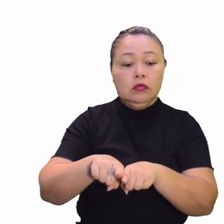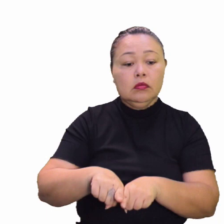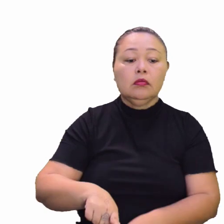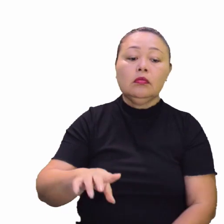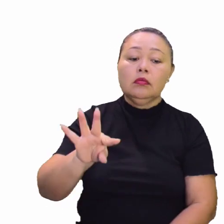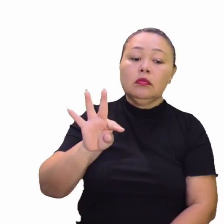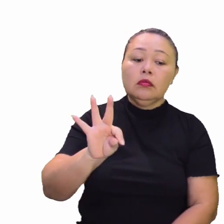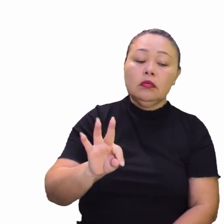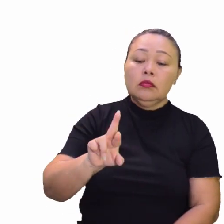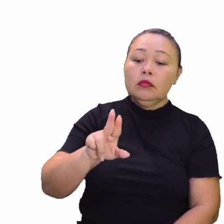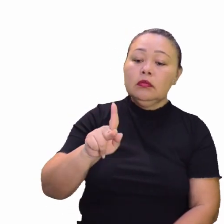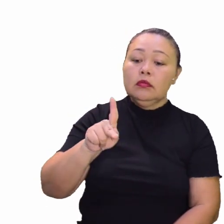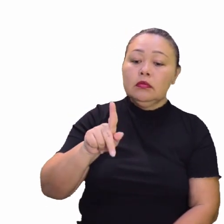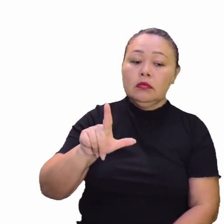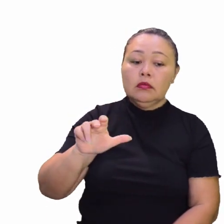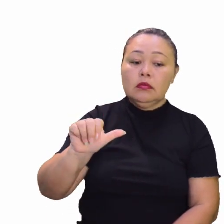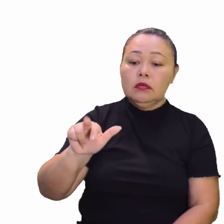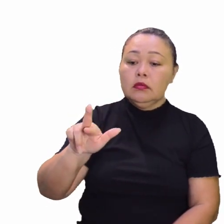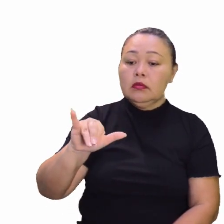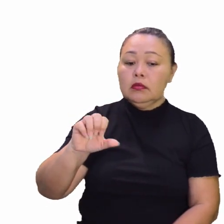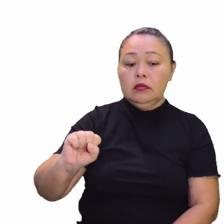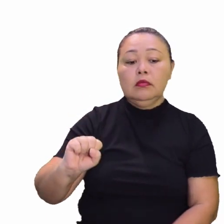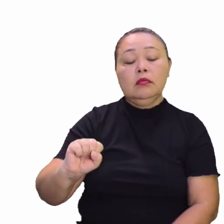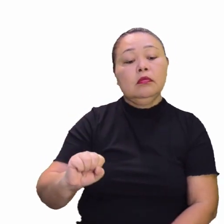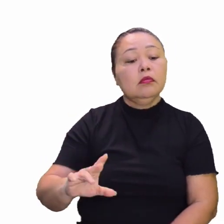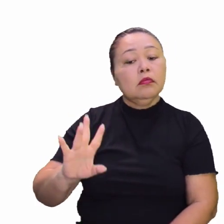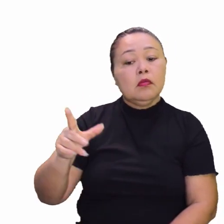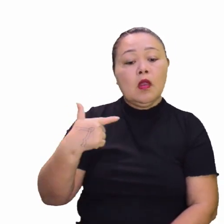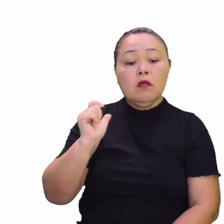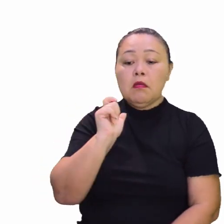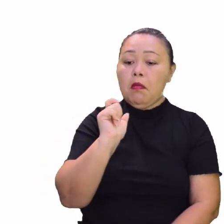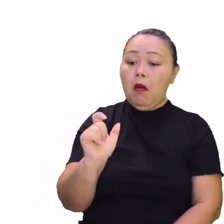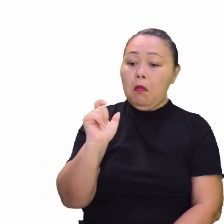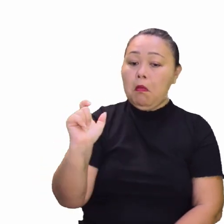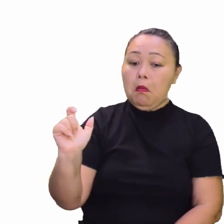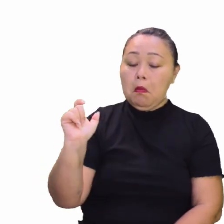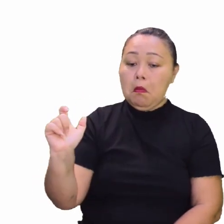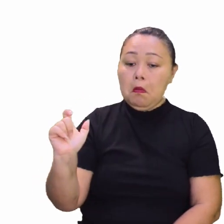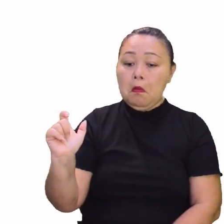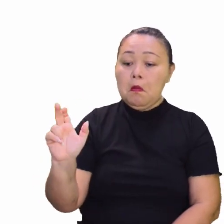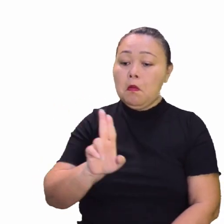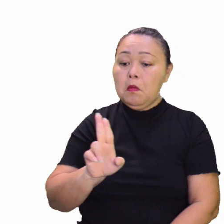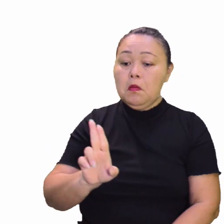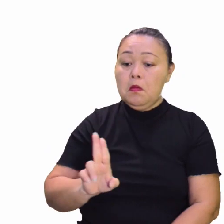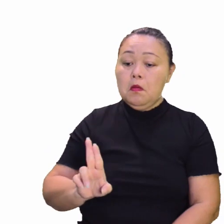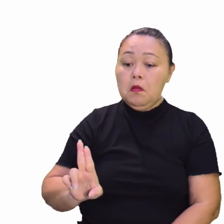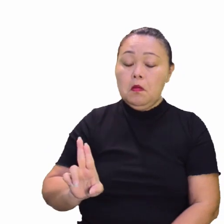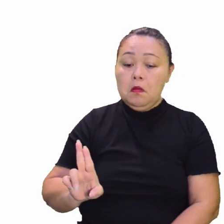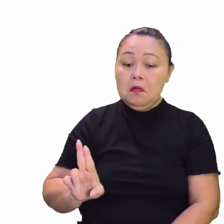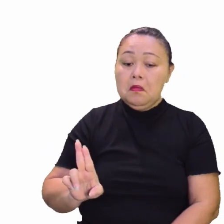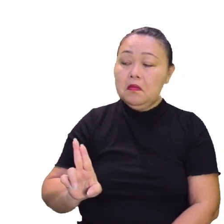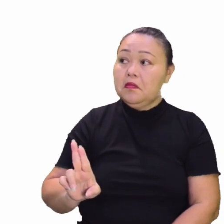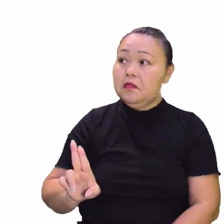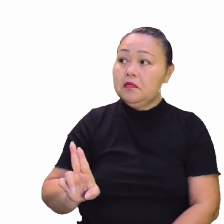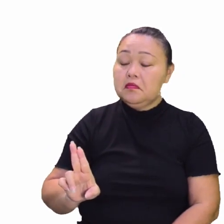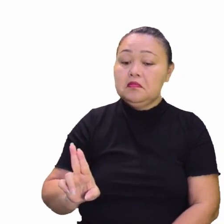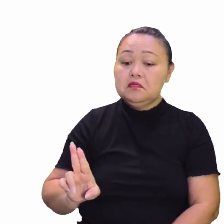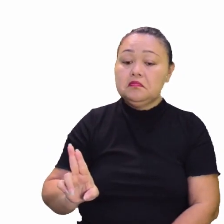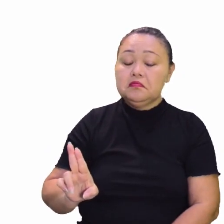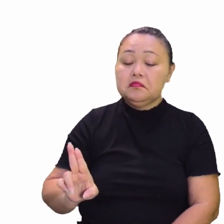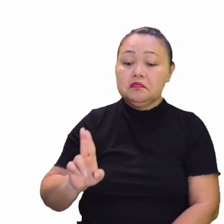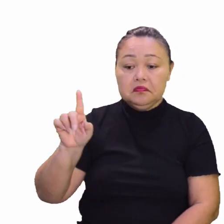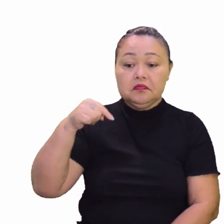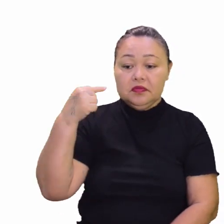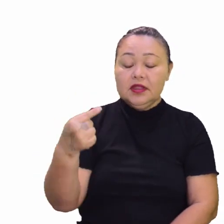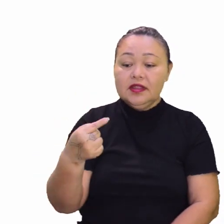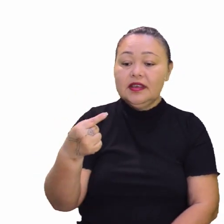globulífera e triplares. Olha só esses nomes aí, Rogério. Na